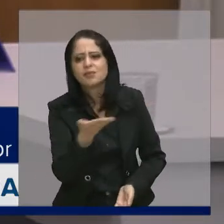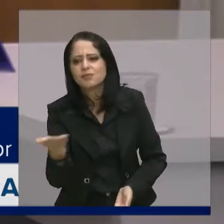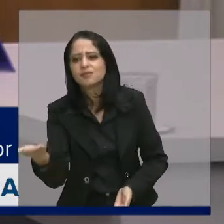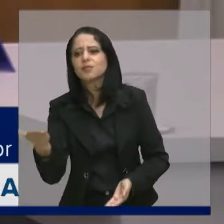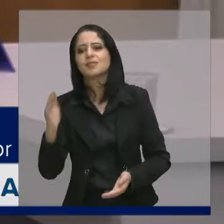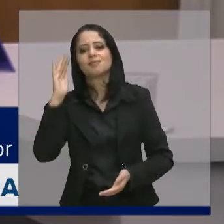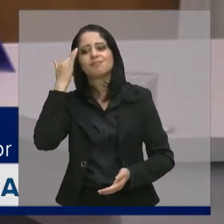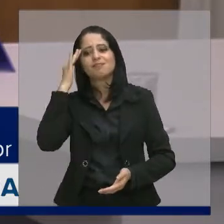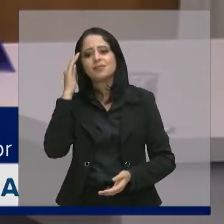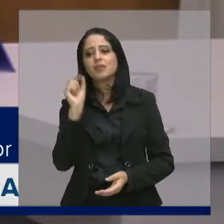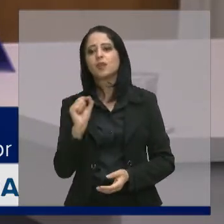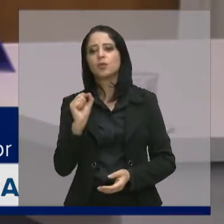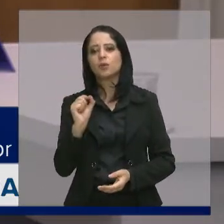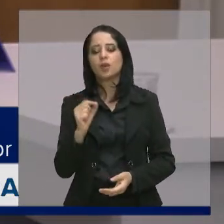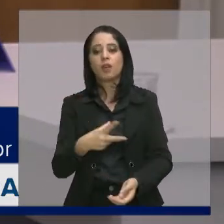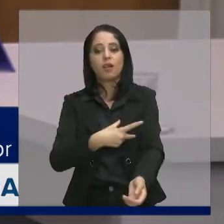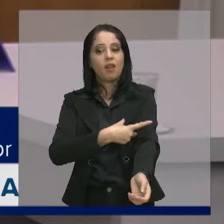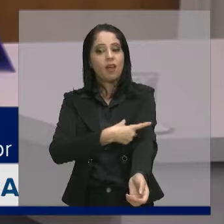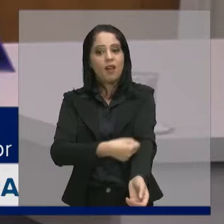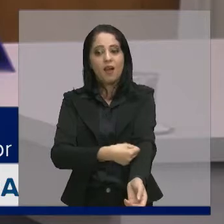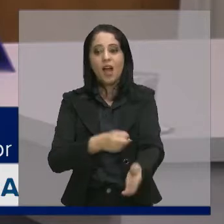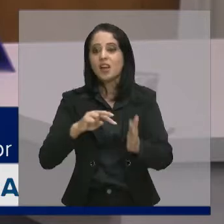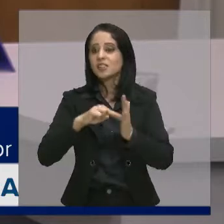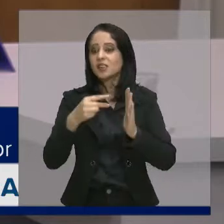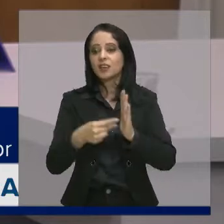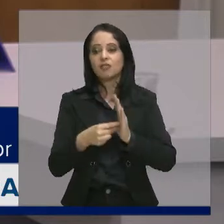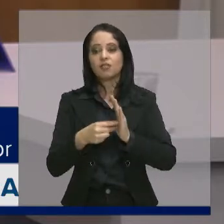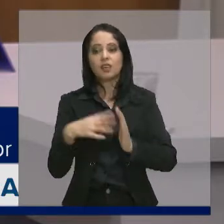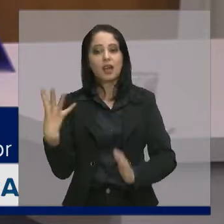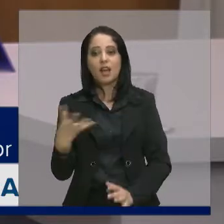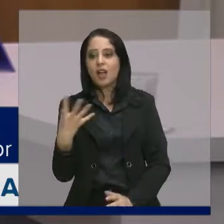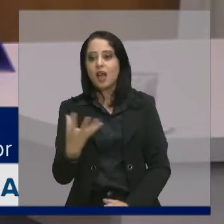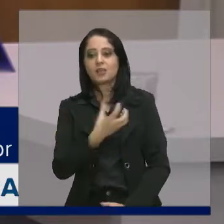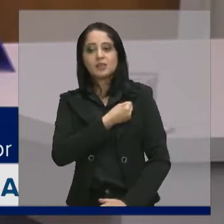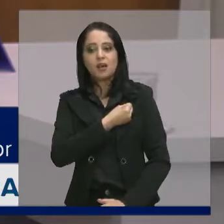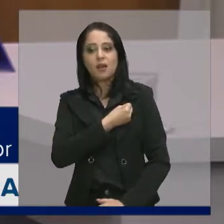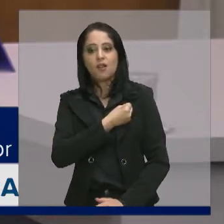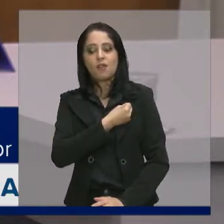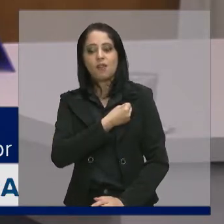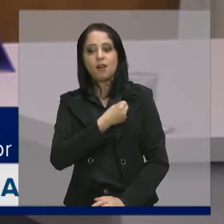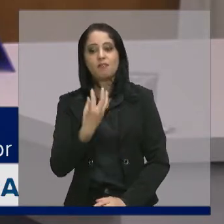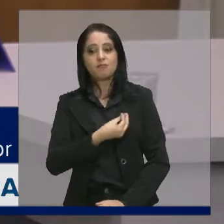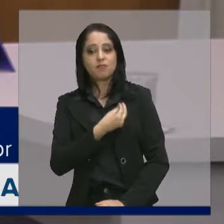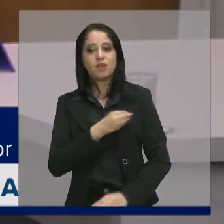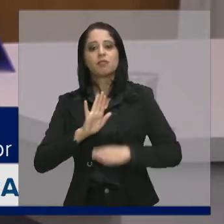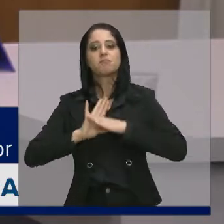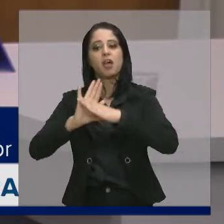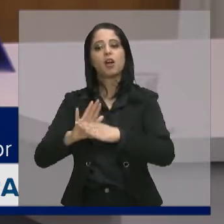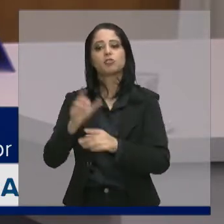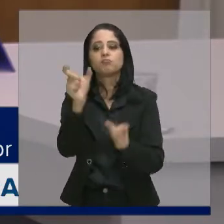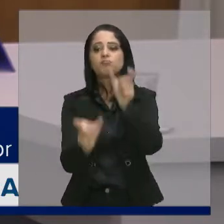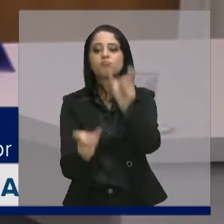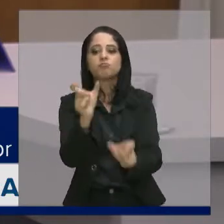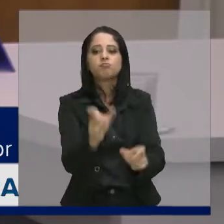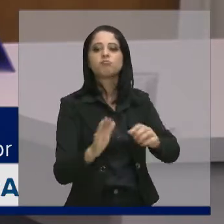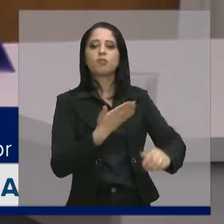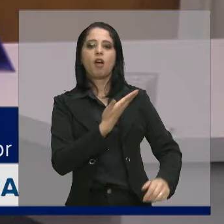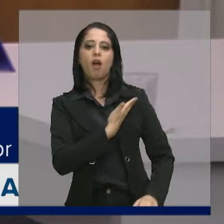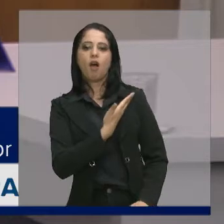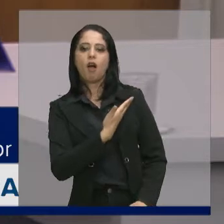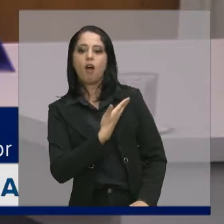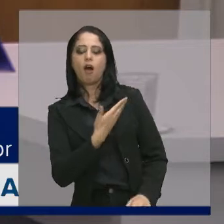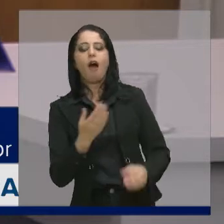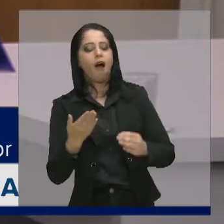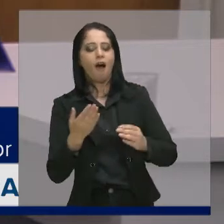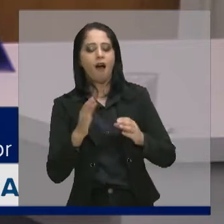uma coisa, que a doação de sangue é salvar vidas. Eu até comentava com uma pessoa no dia de hoje, a vacina